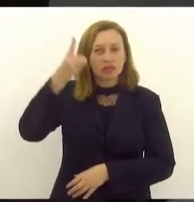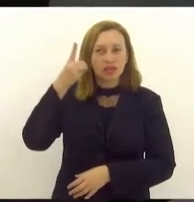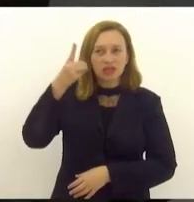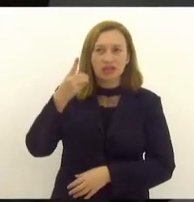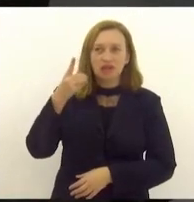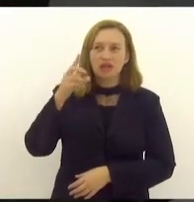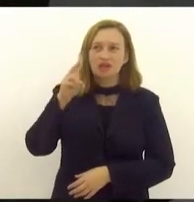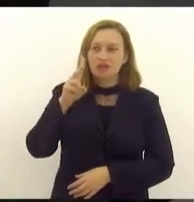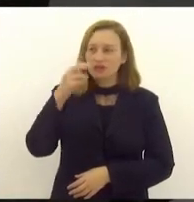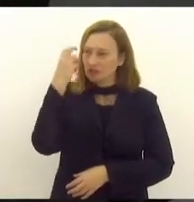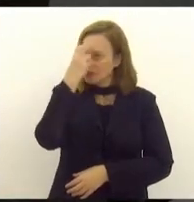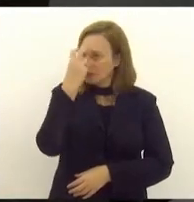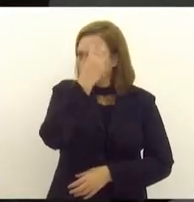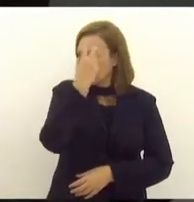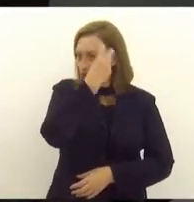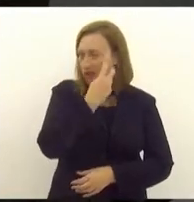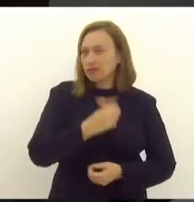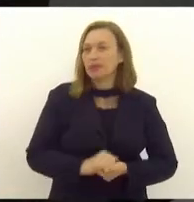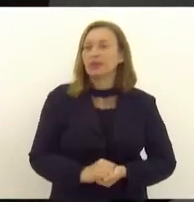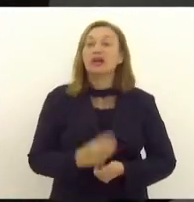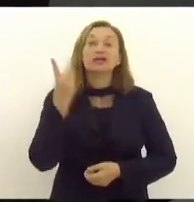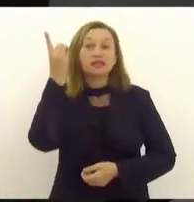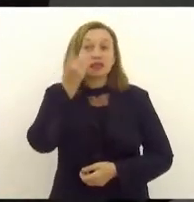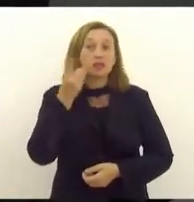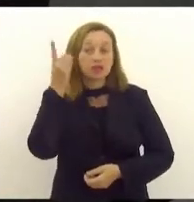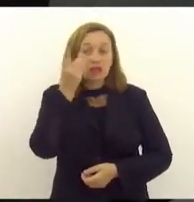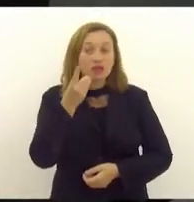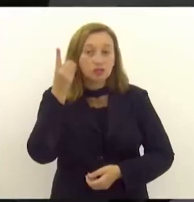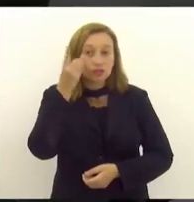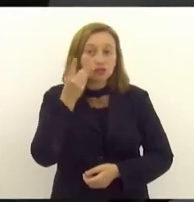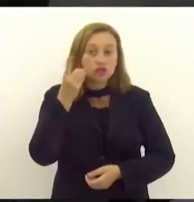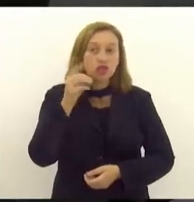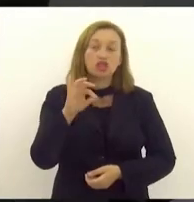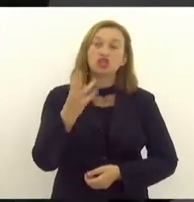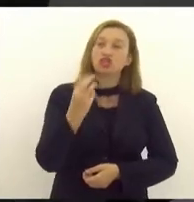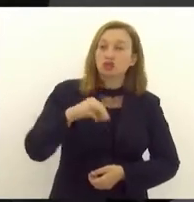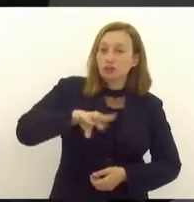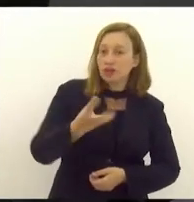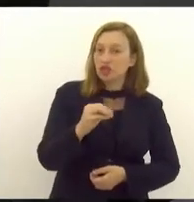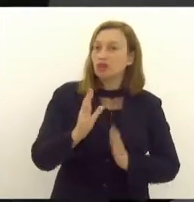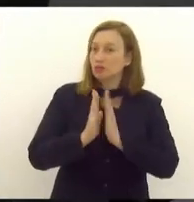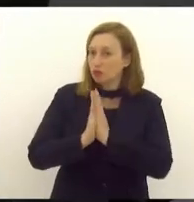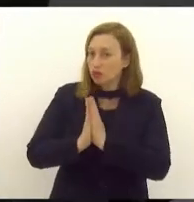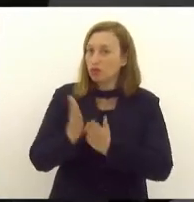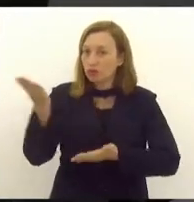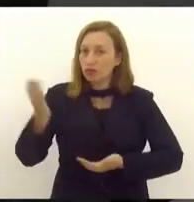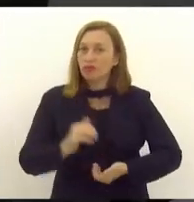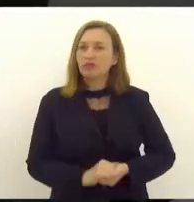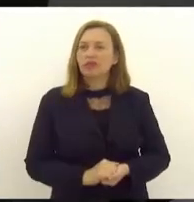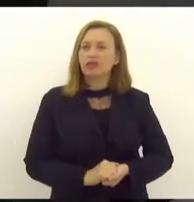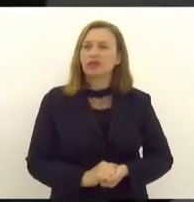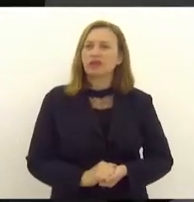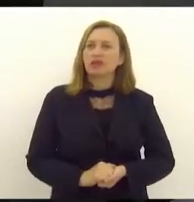Lima Deputado Chico Machado por favor